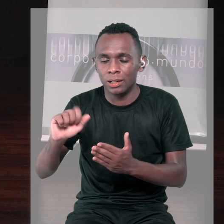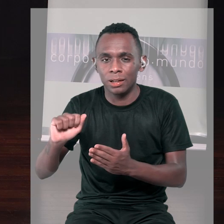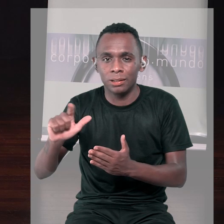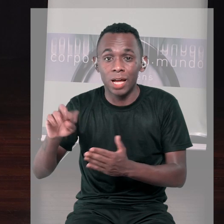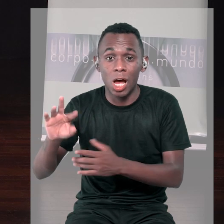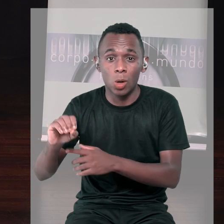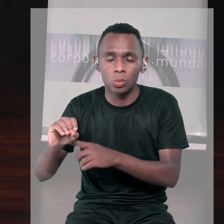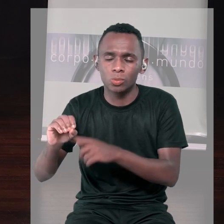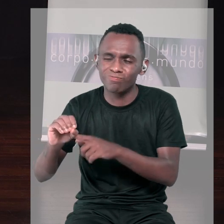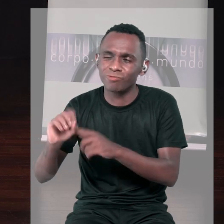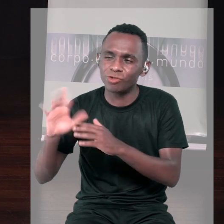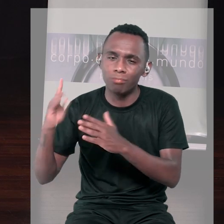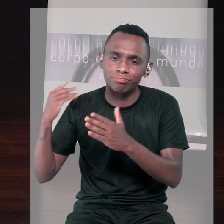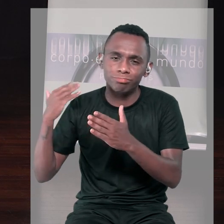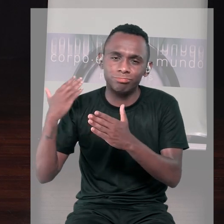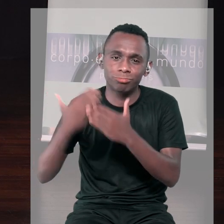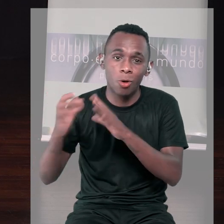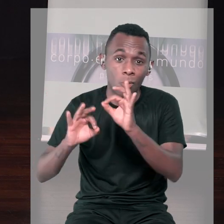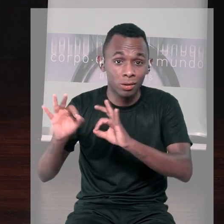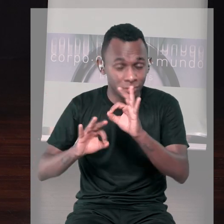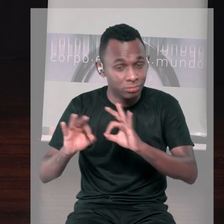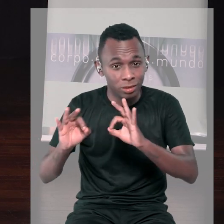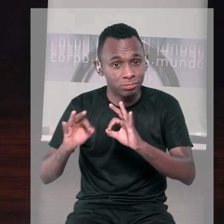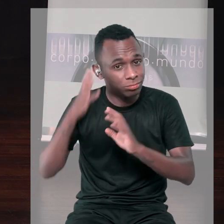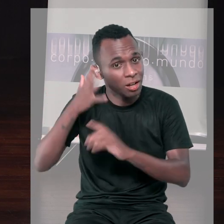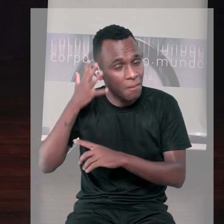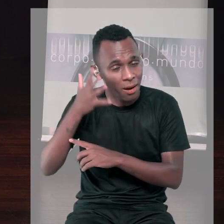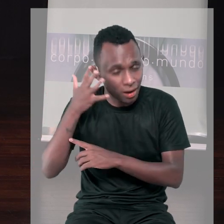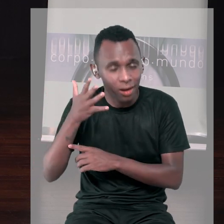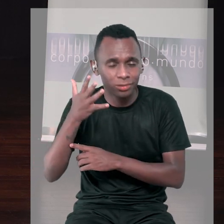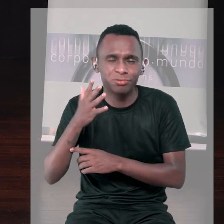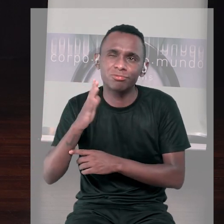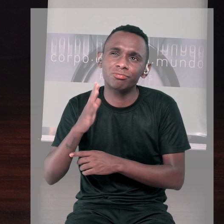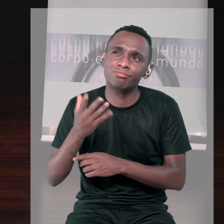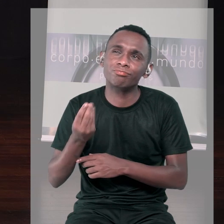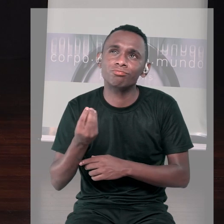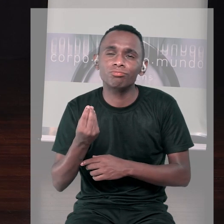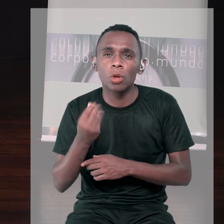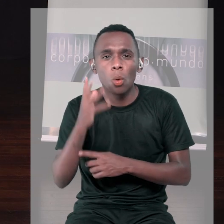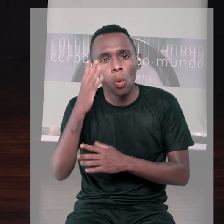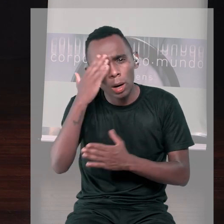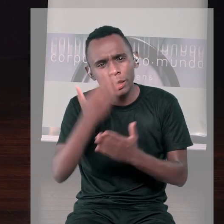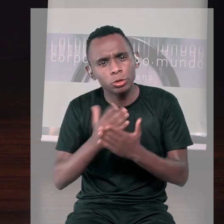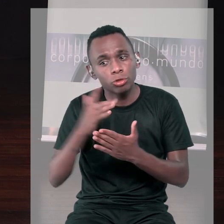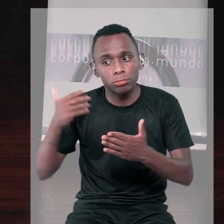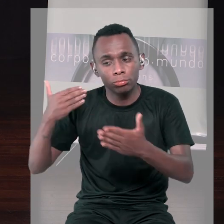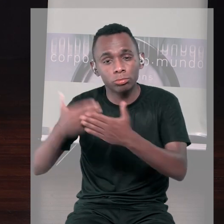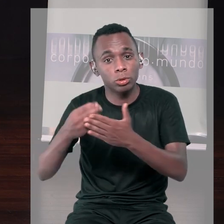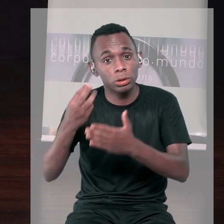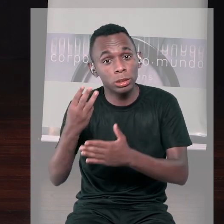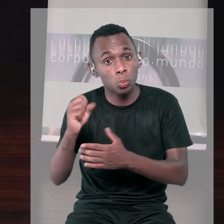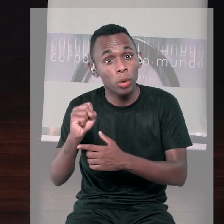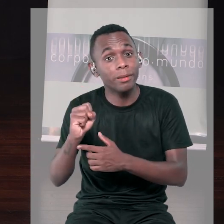tanto tempo vem organizando esses ciclos. Eu acho, se não estou equivocado, acho que esse é o 38º ciclo